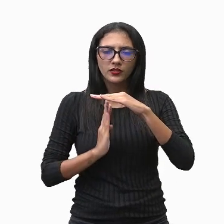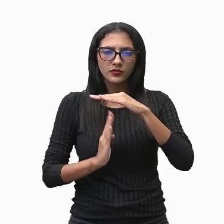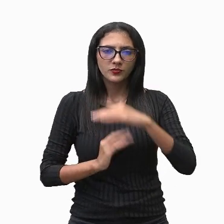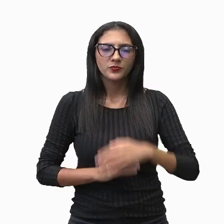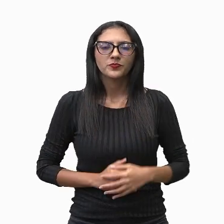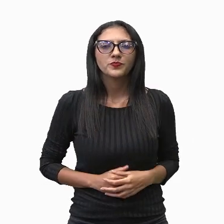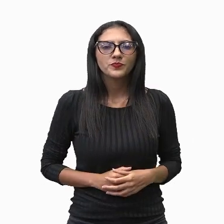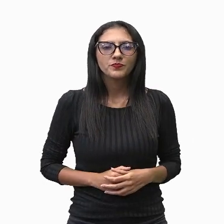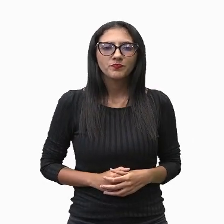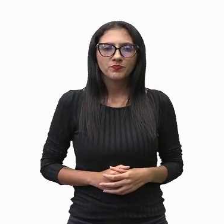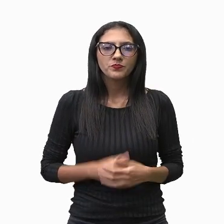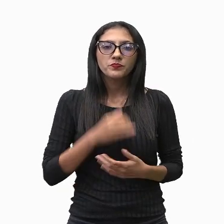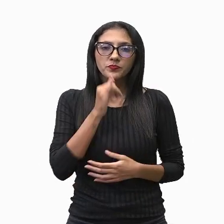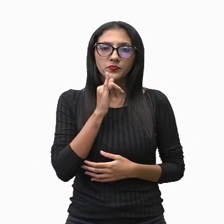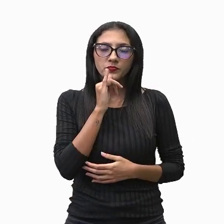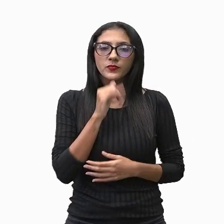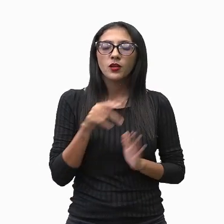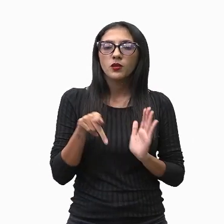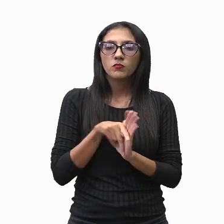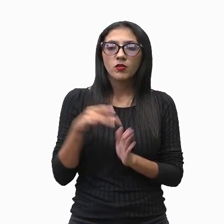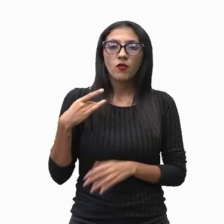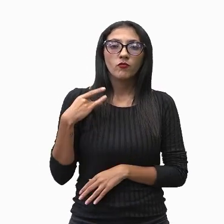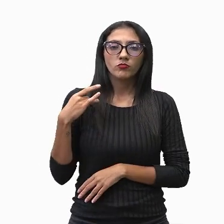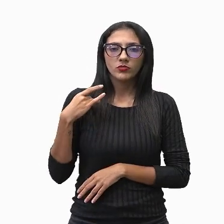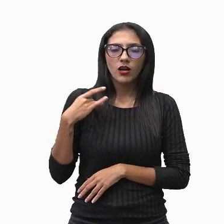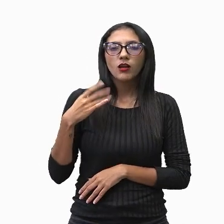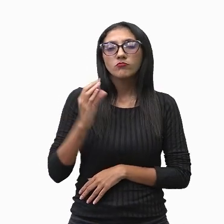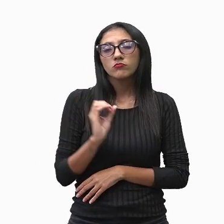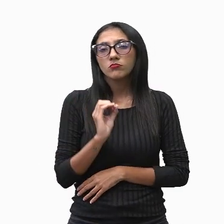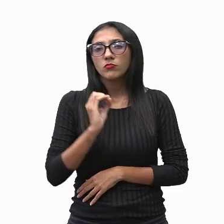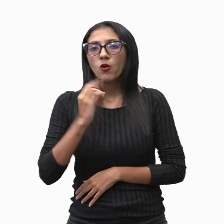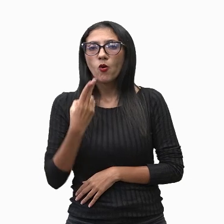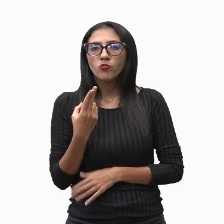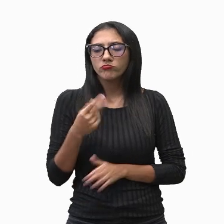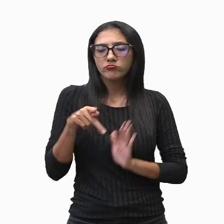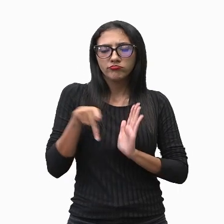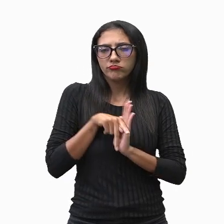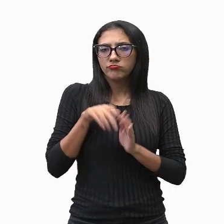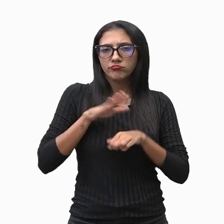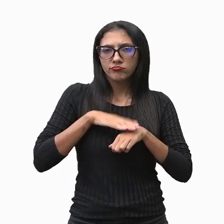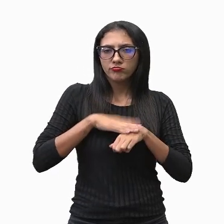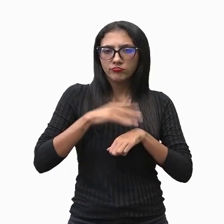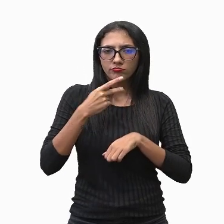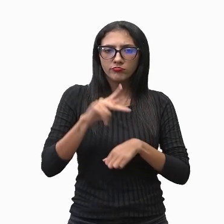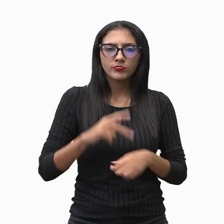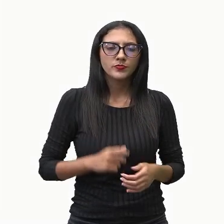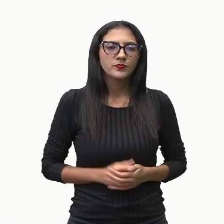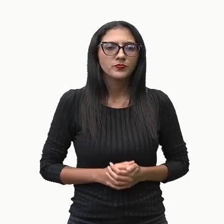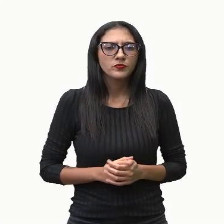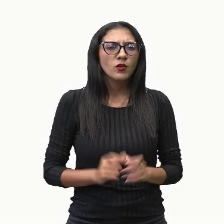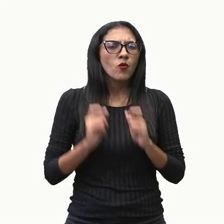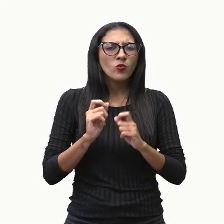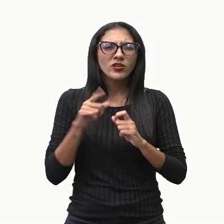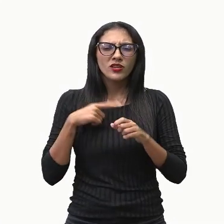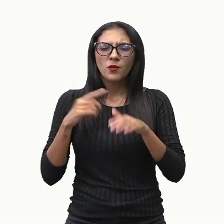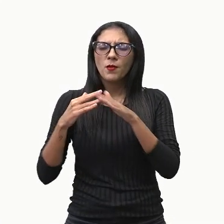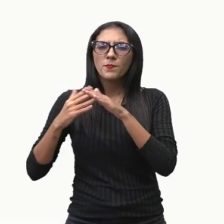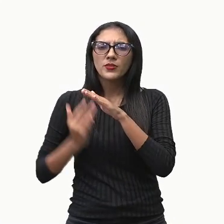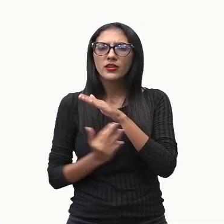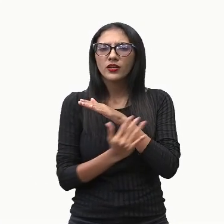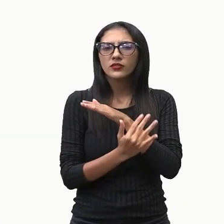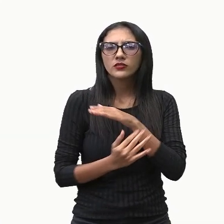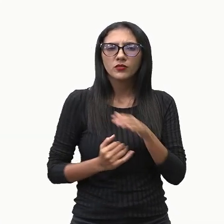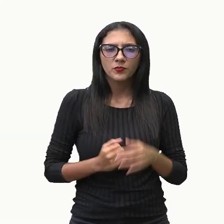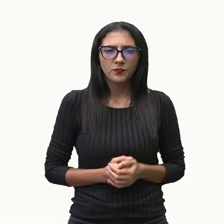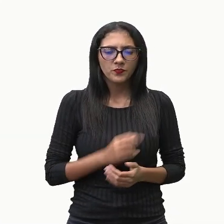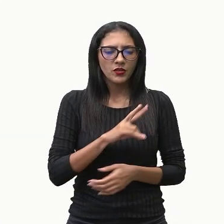temos migrações que são voluntárias ou espontâneas. O que é uma migração voluntária? Quando